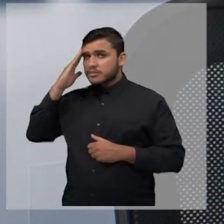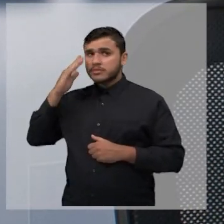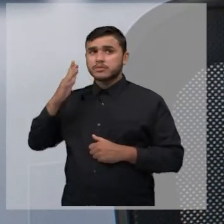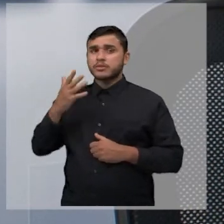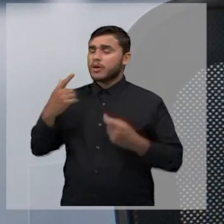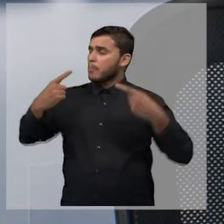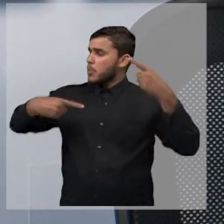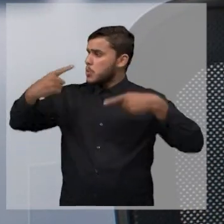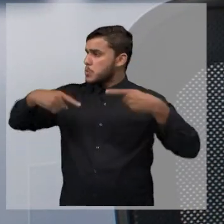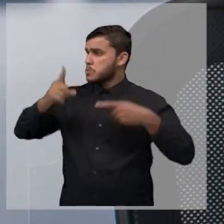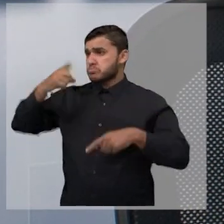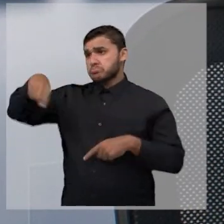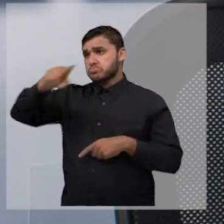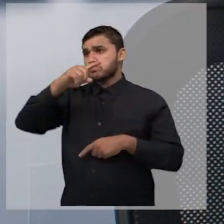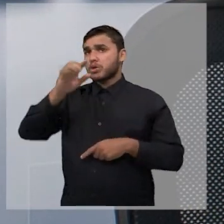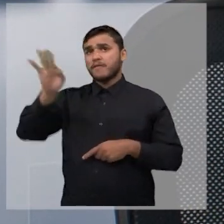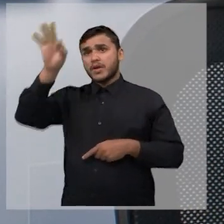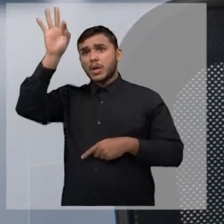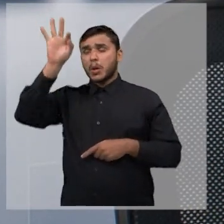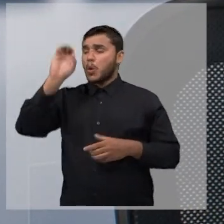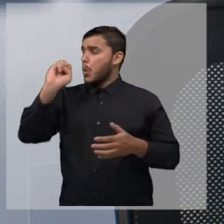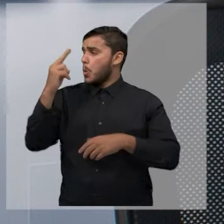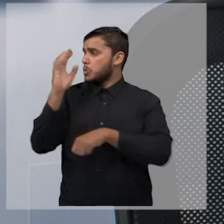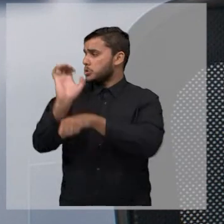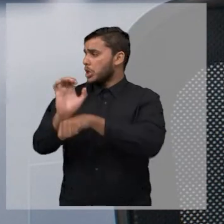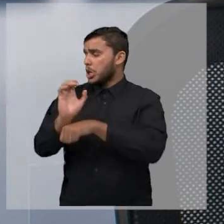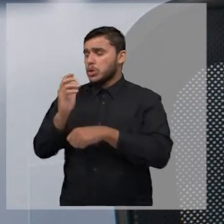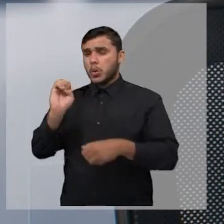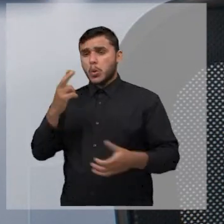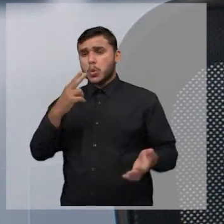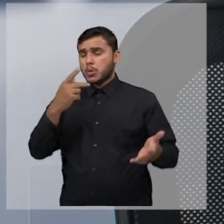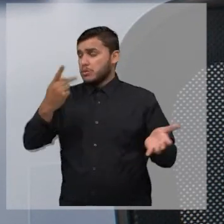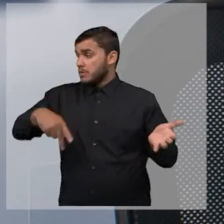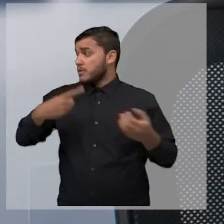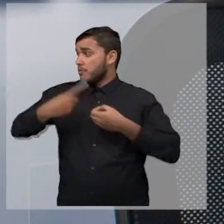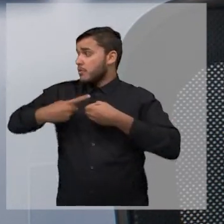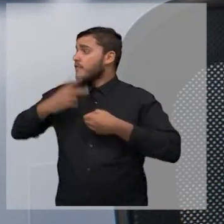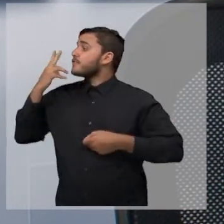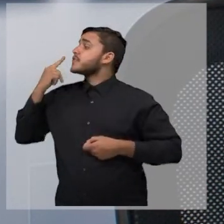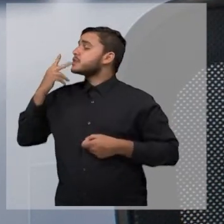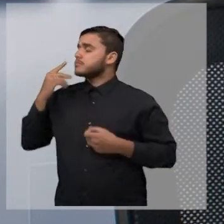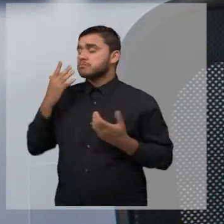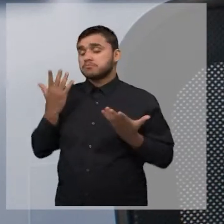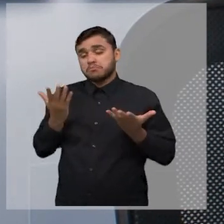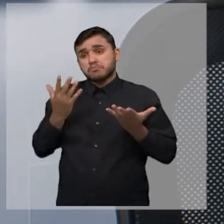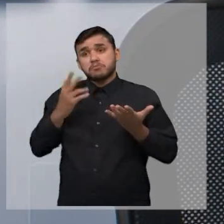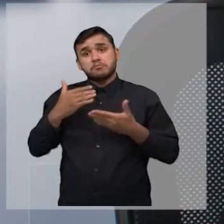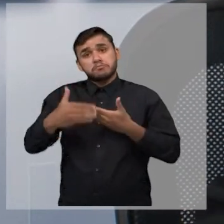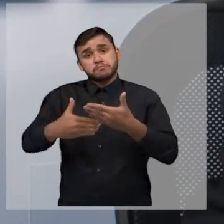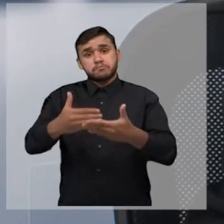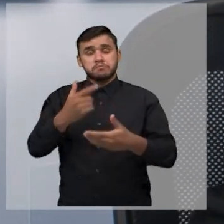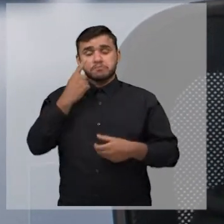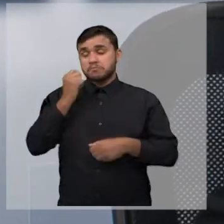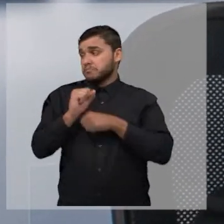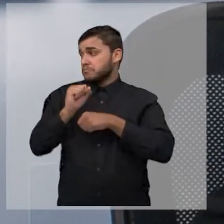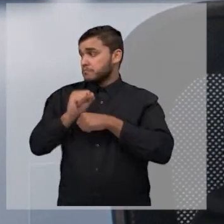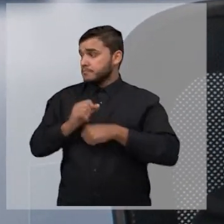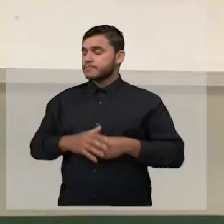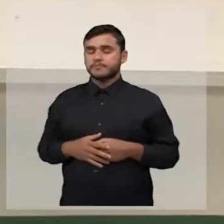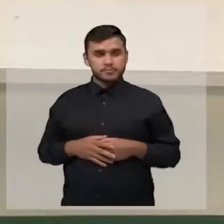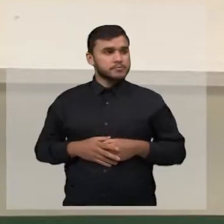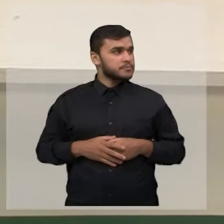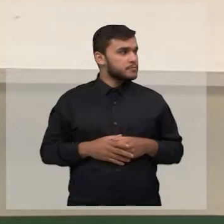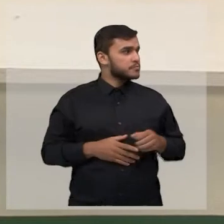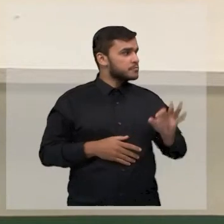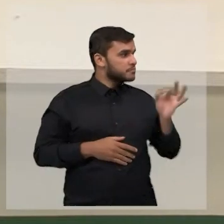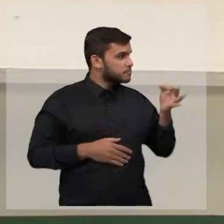atores políticos, tanto na esfera federal, estadual e municipal de Fortaleza, vão dizer o que vai acontecer. Muito bem,